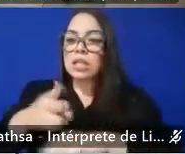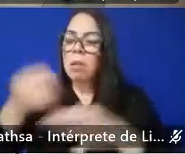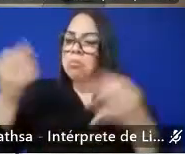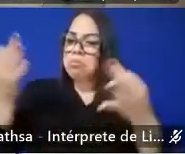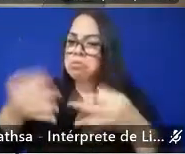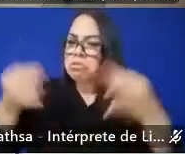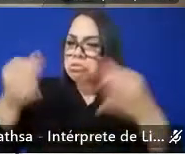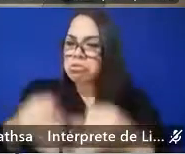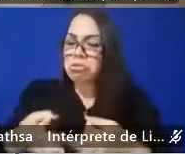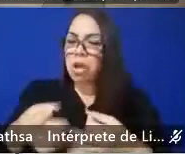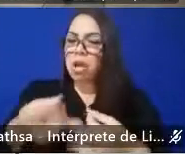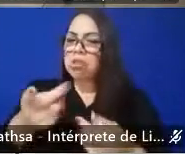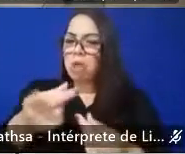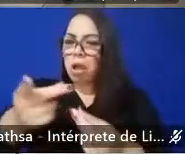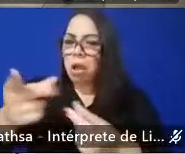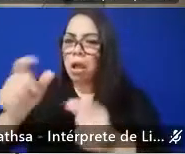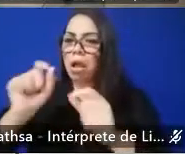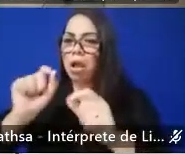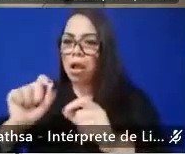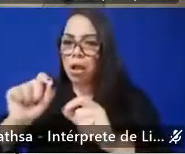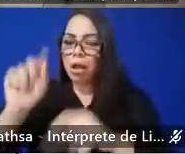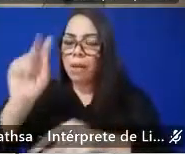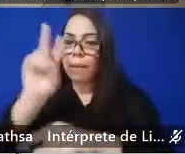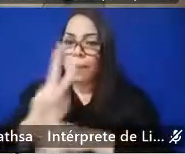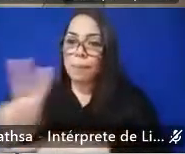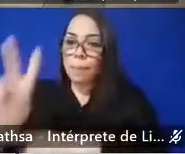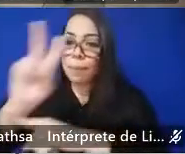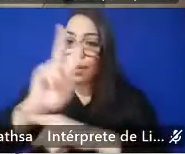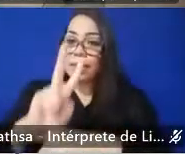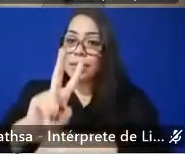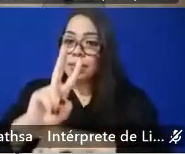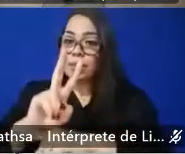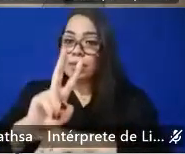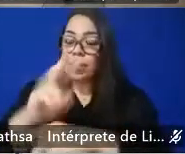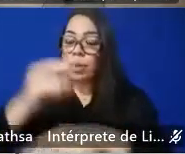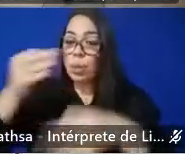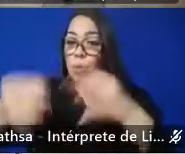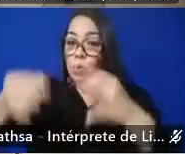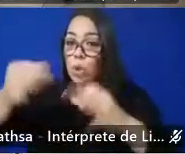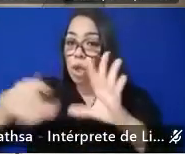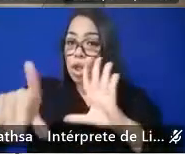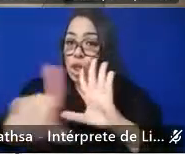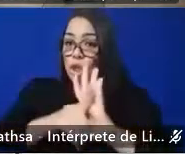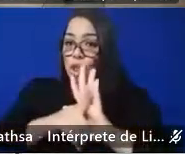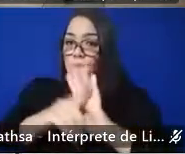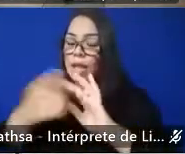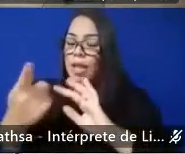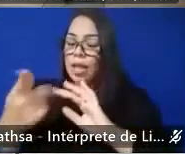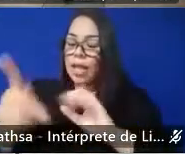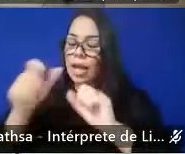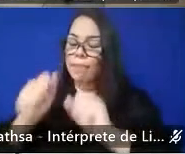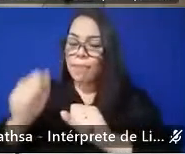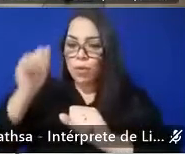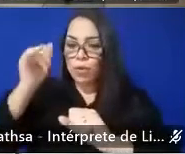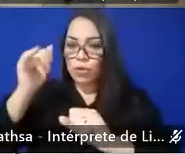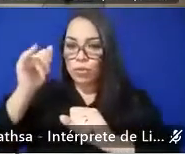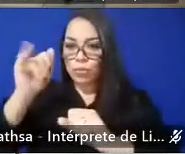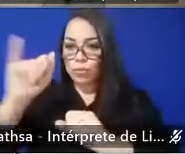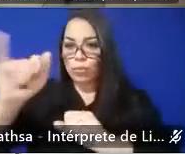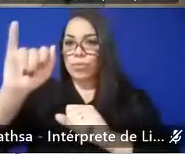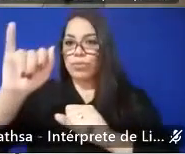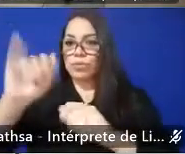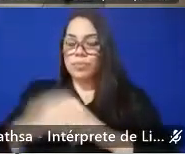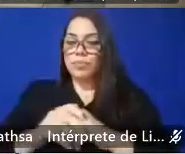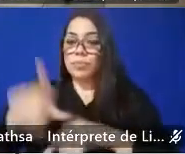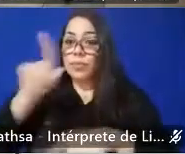na preservação da ordem jurídica que de incube defender quem isso pode ser corrigido